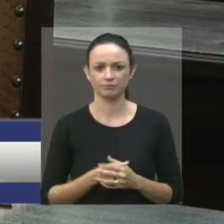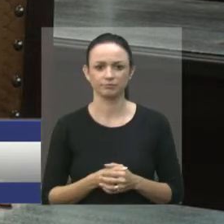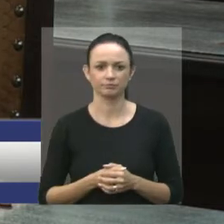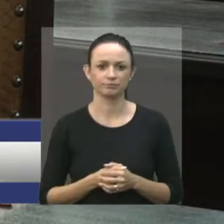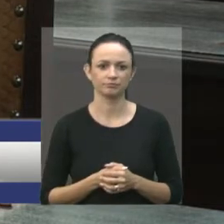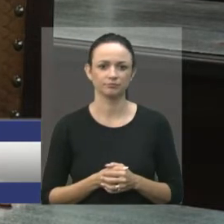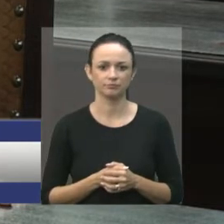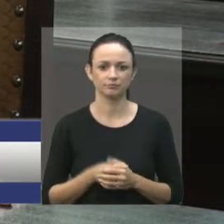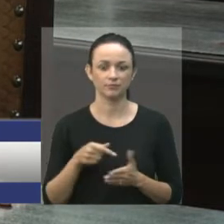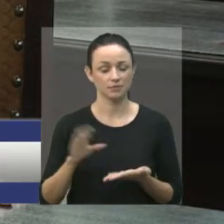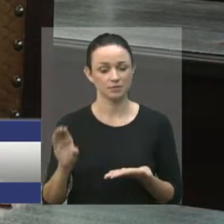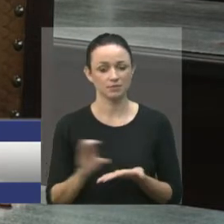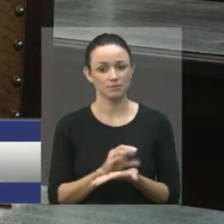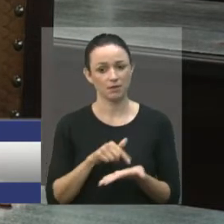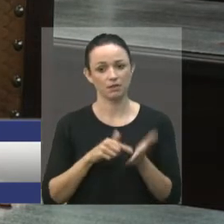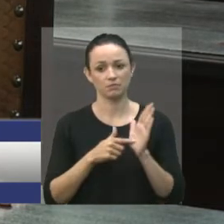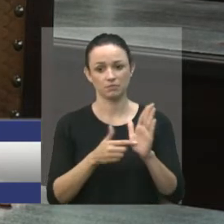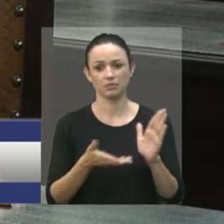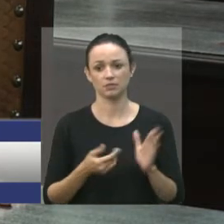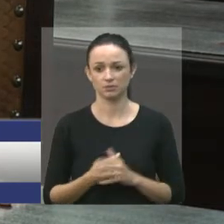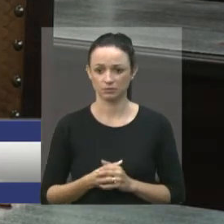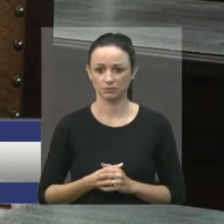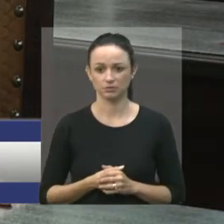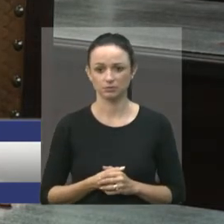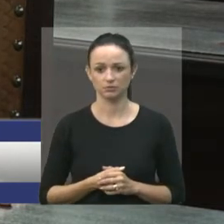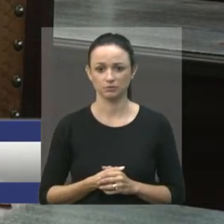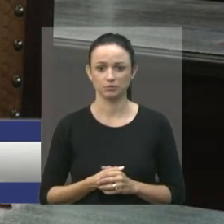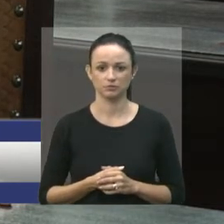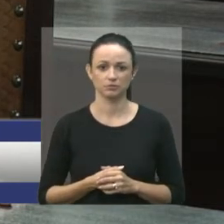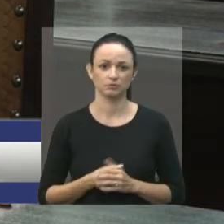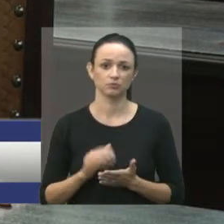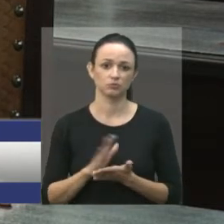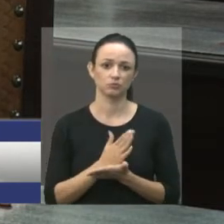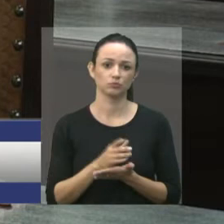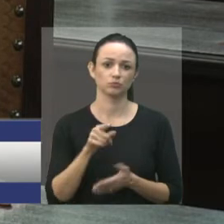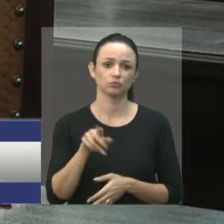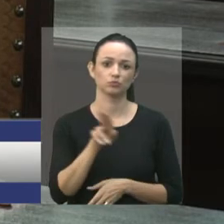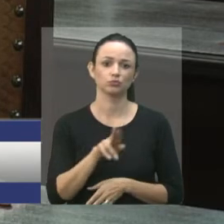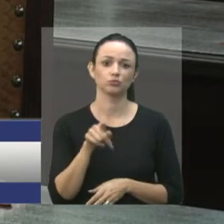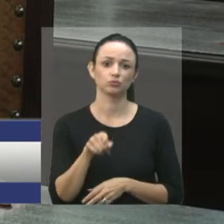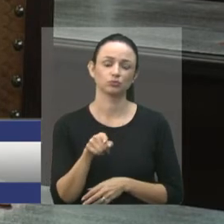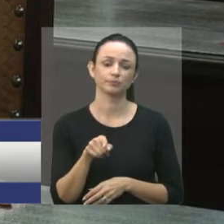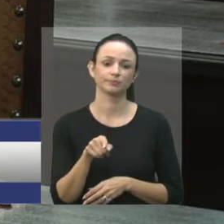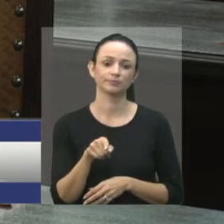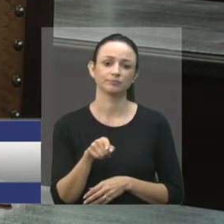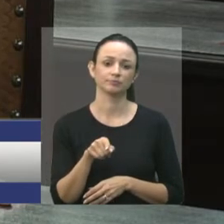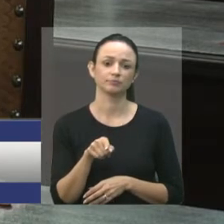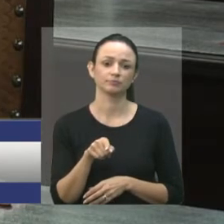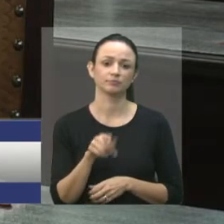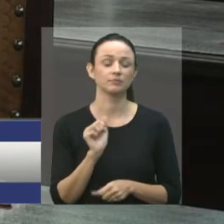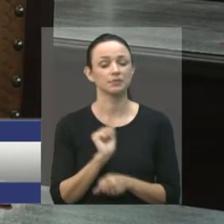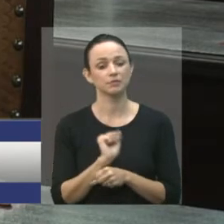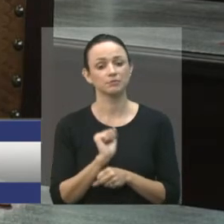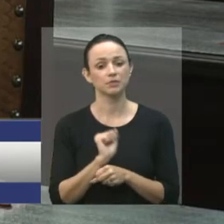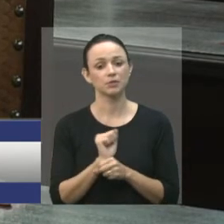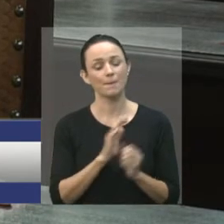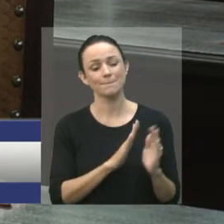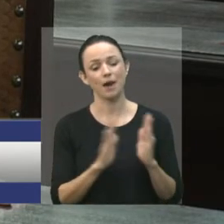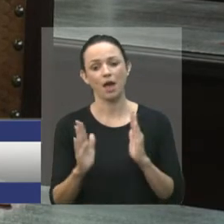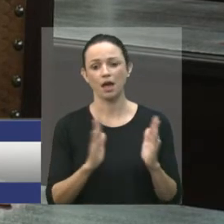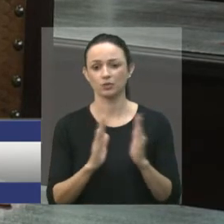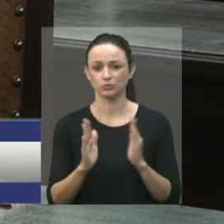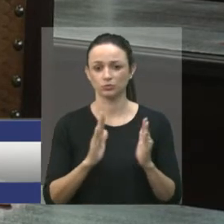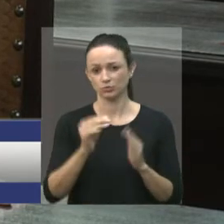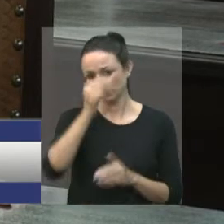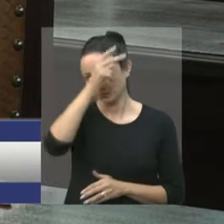Inclusive, nessas emendas que nós apresentamos, por algumas vezes o senhor utilizou, vamos aguardar o prazo que a